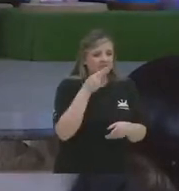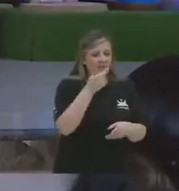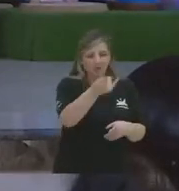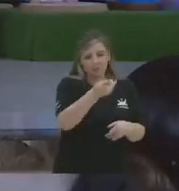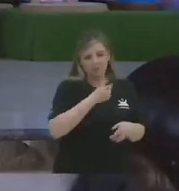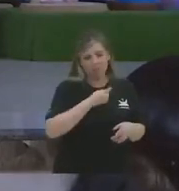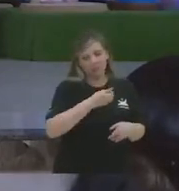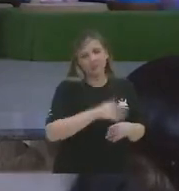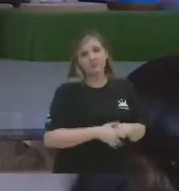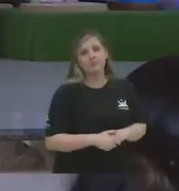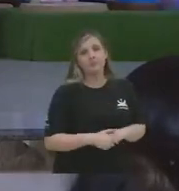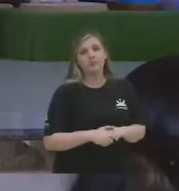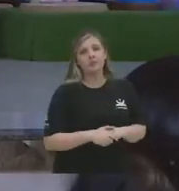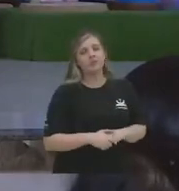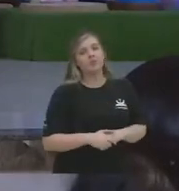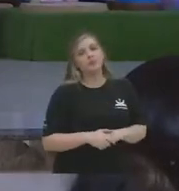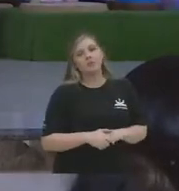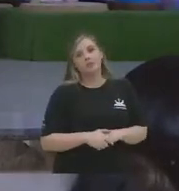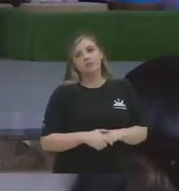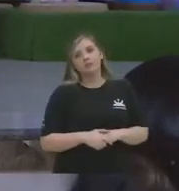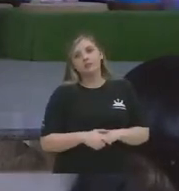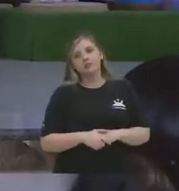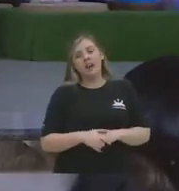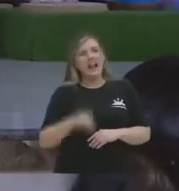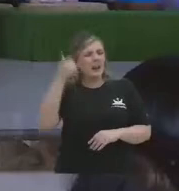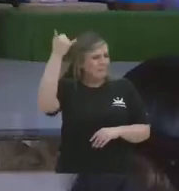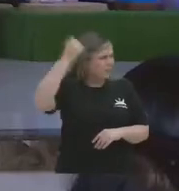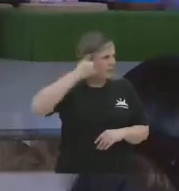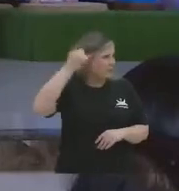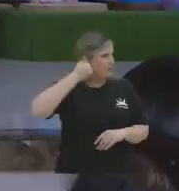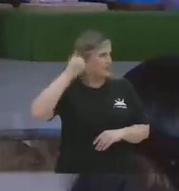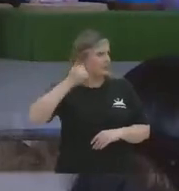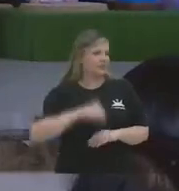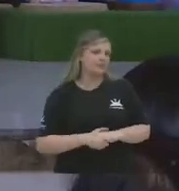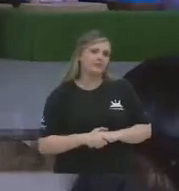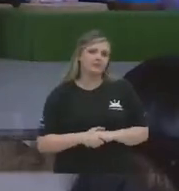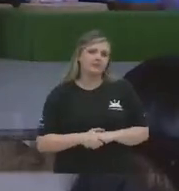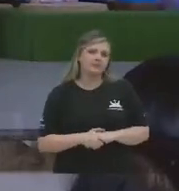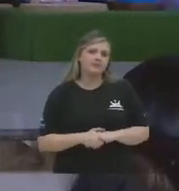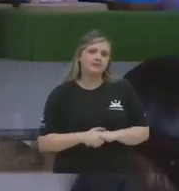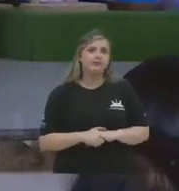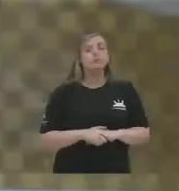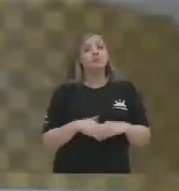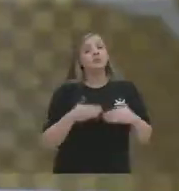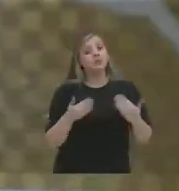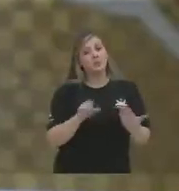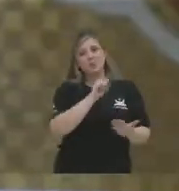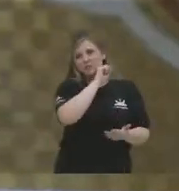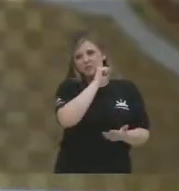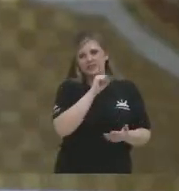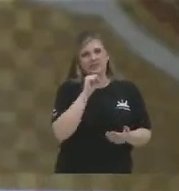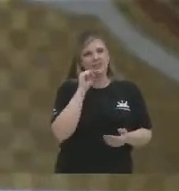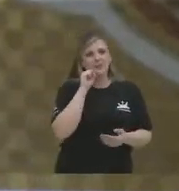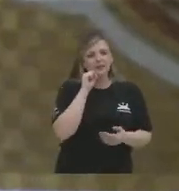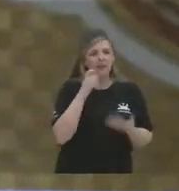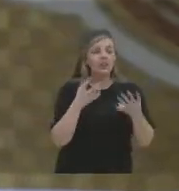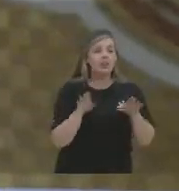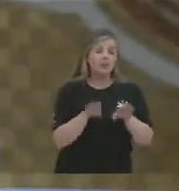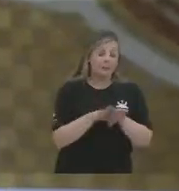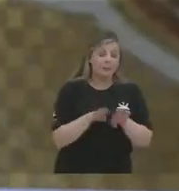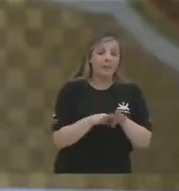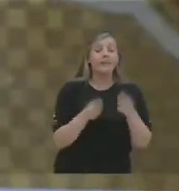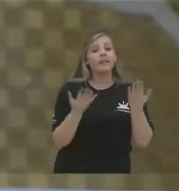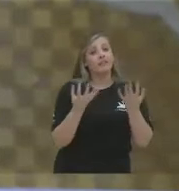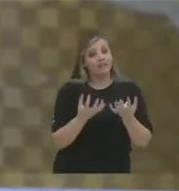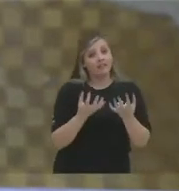Encontrei um homem que me disse tudo o que eu fiz. Ele é profeta. E os samaritanos também querem ir lá e